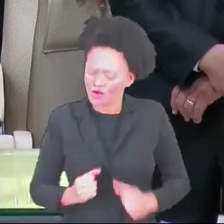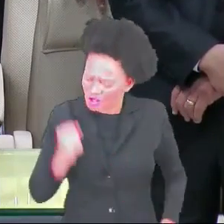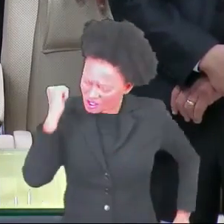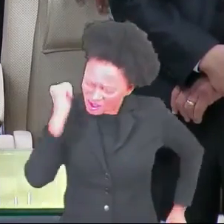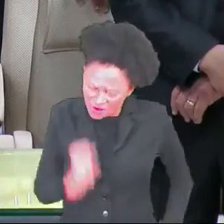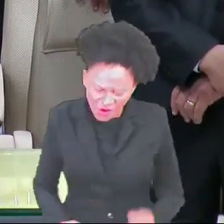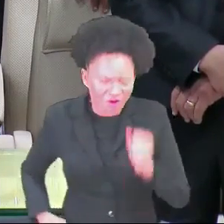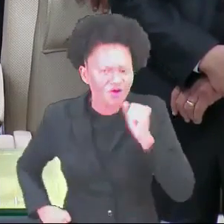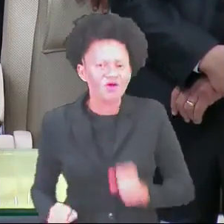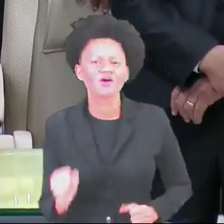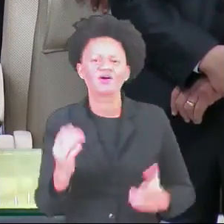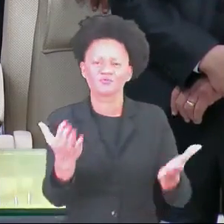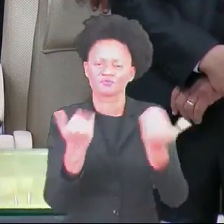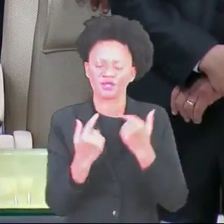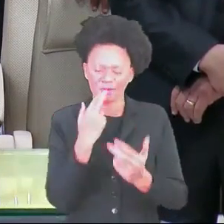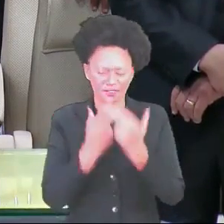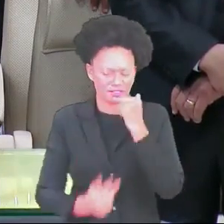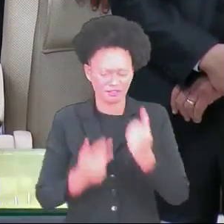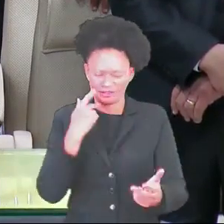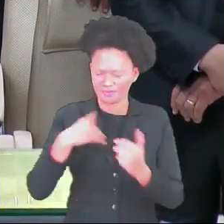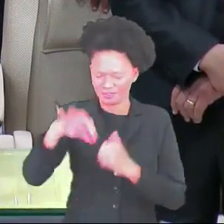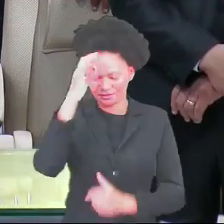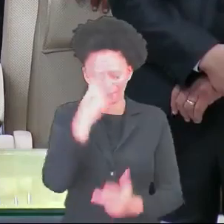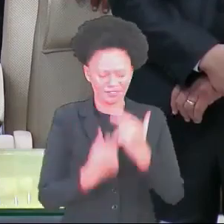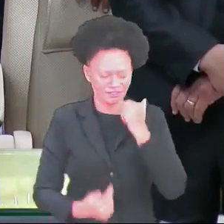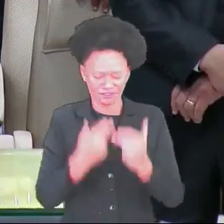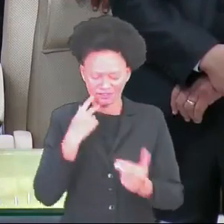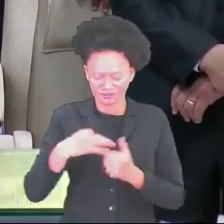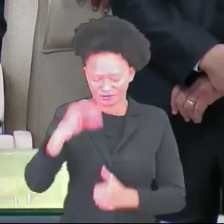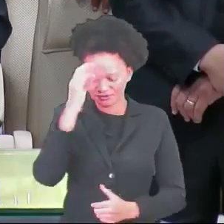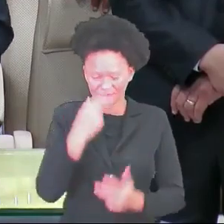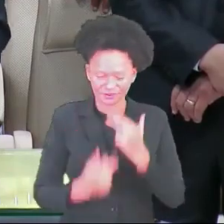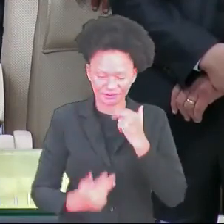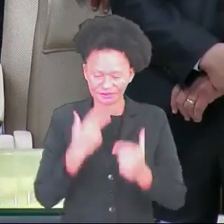Corra para cá! Xaracanda lavacanda lavaçou!